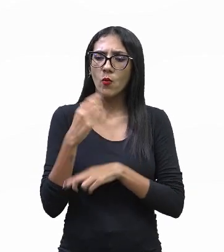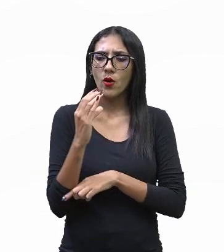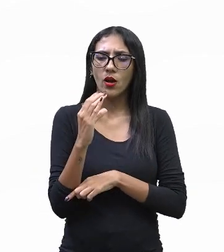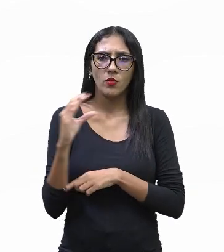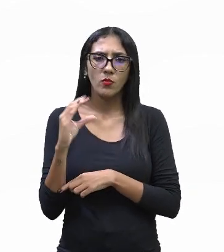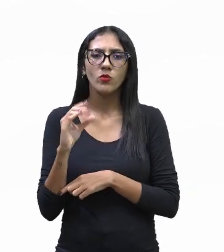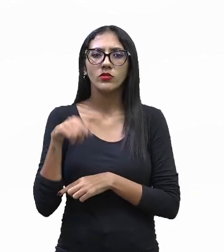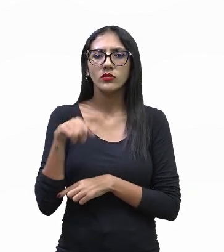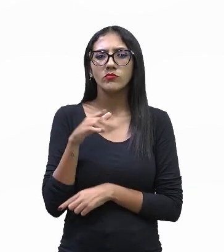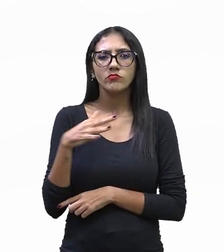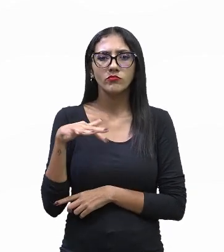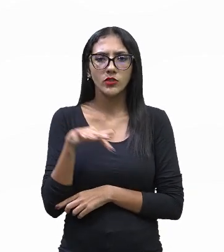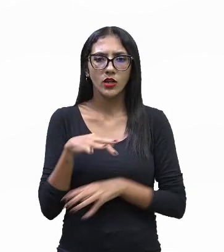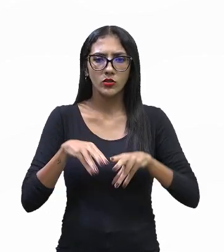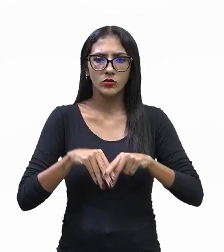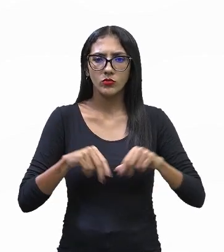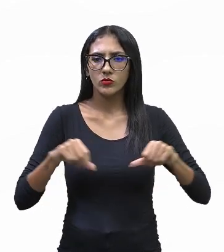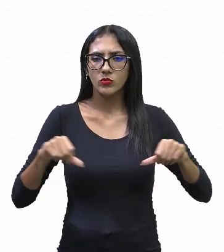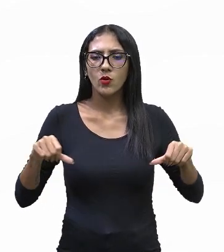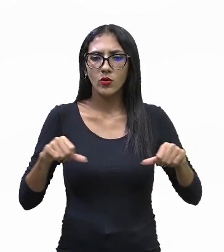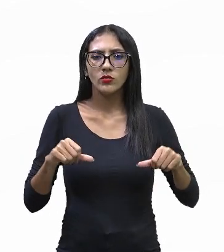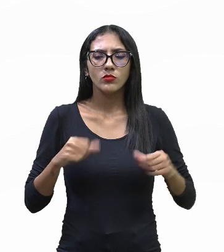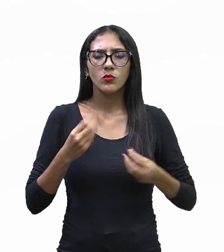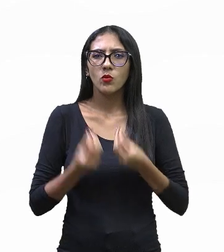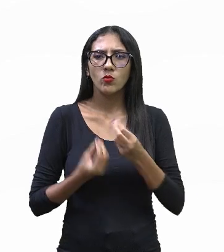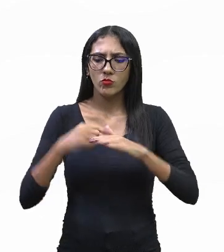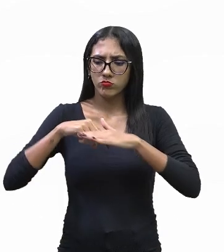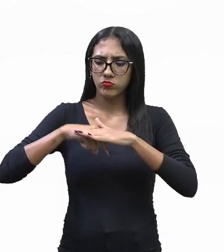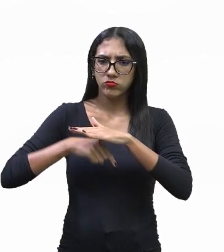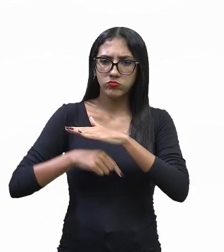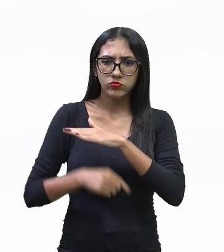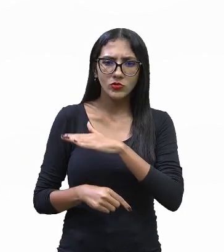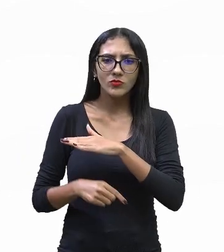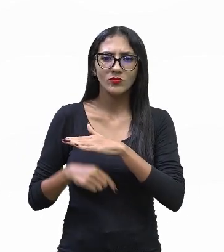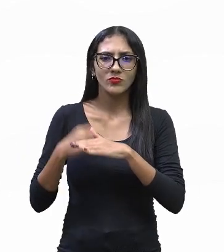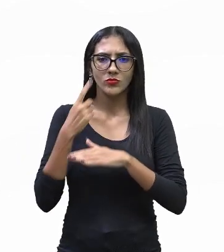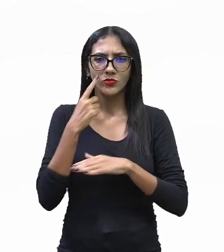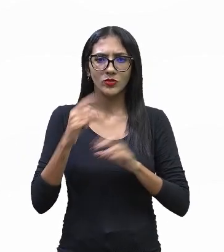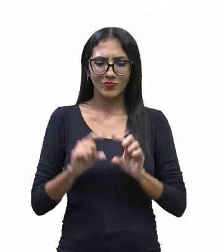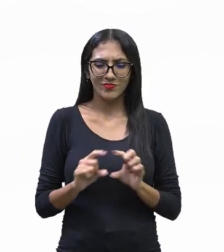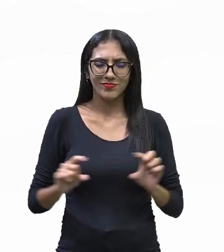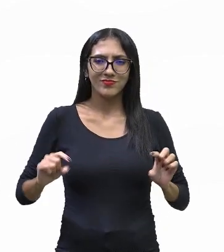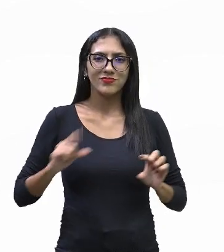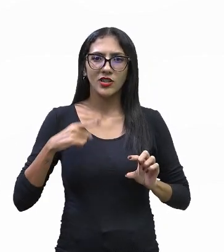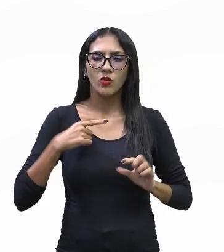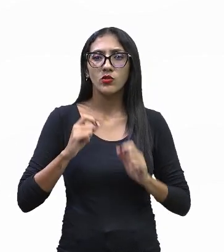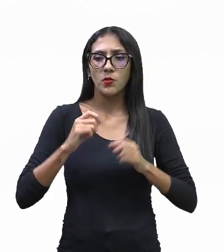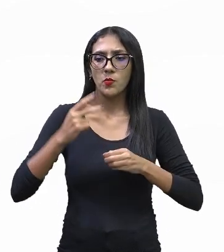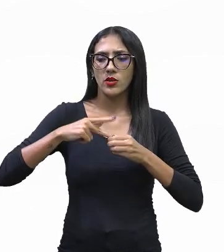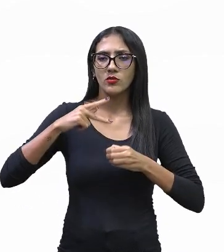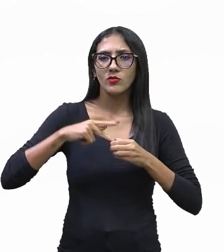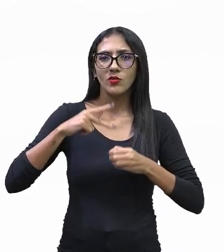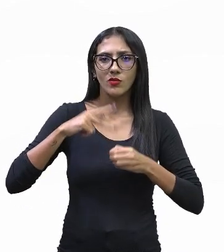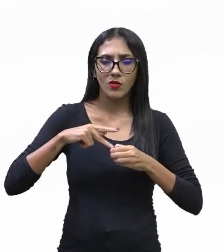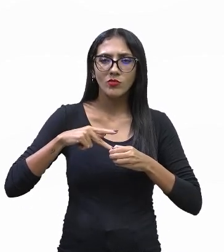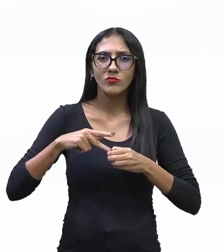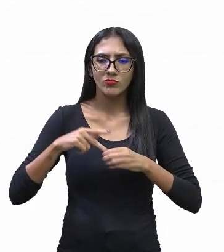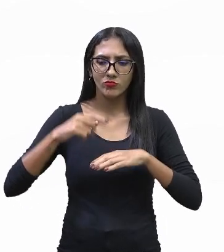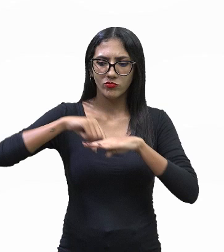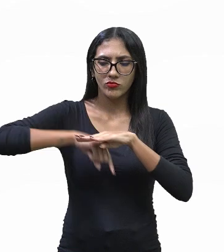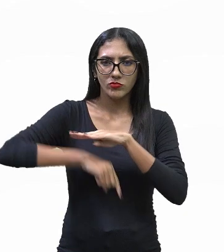nesse espaço do solo, é ali embaixo, no finalzinho, né, na forma de combustível fóssil, tá? No caso do